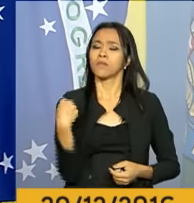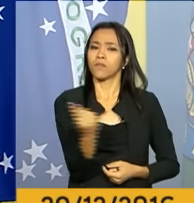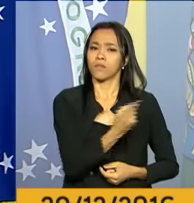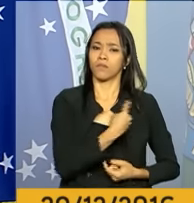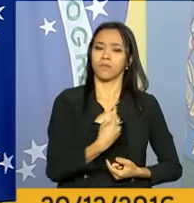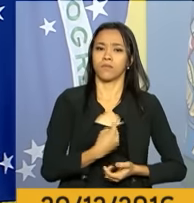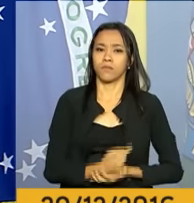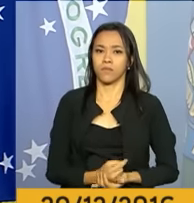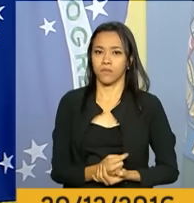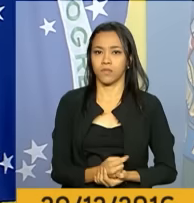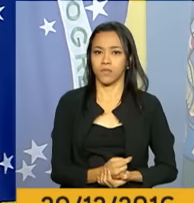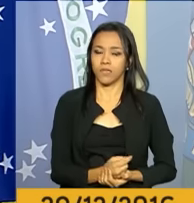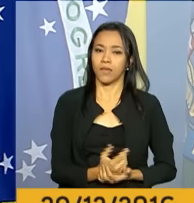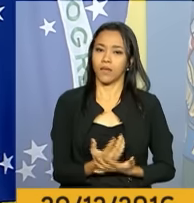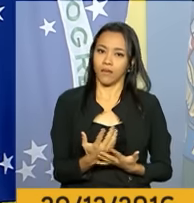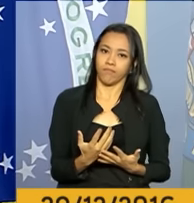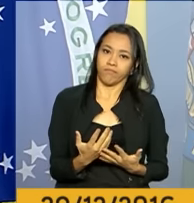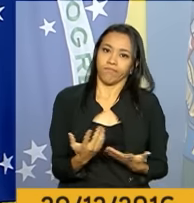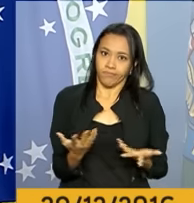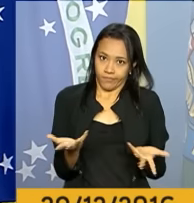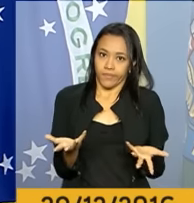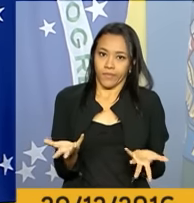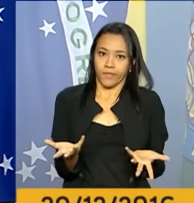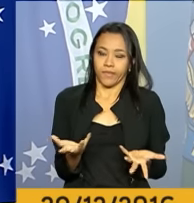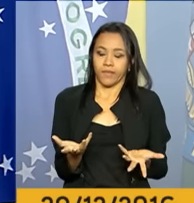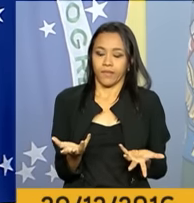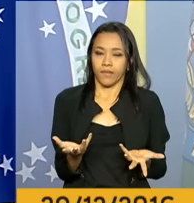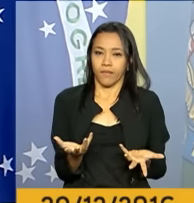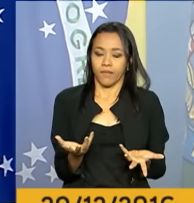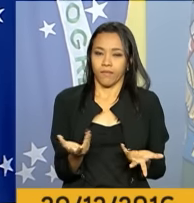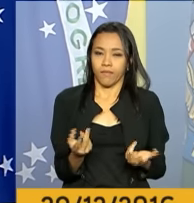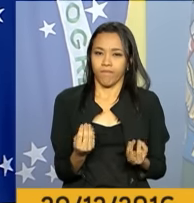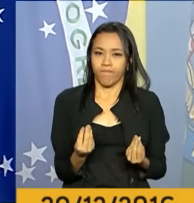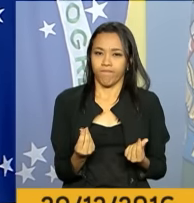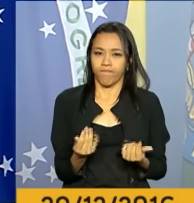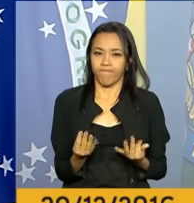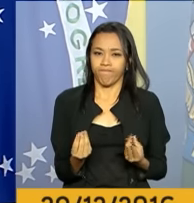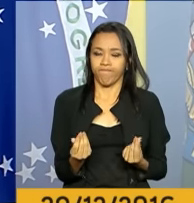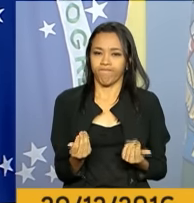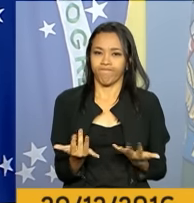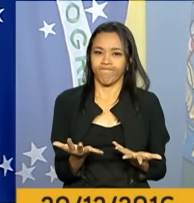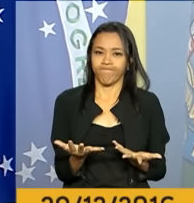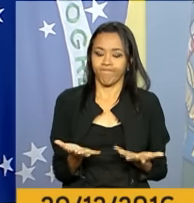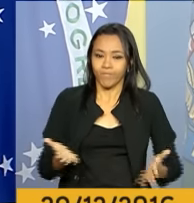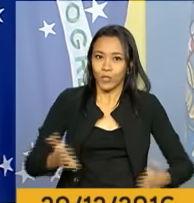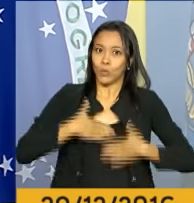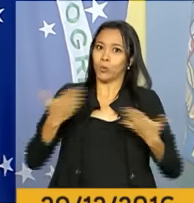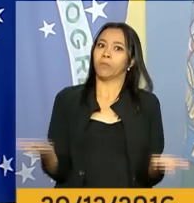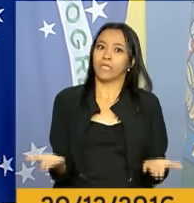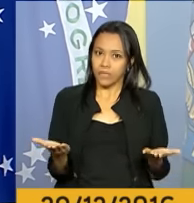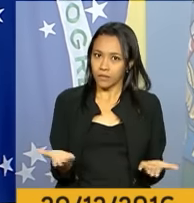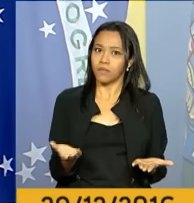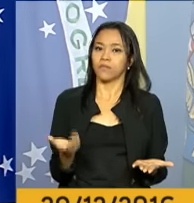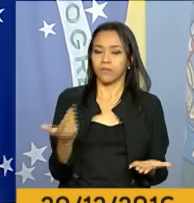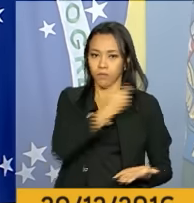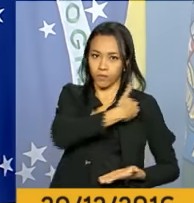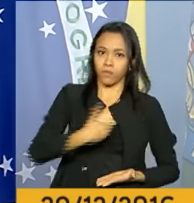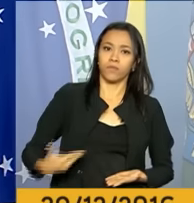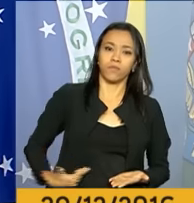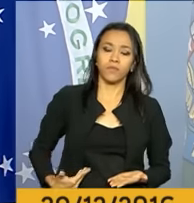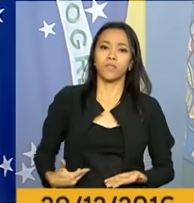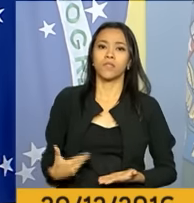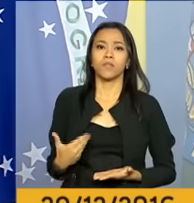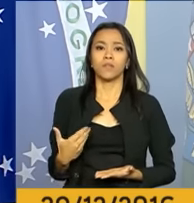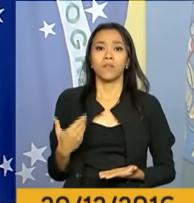nós até para digamos assim surpresa positiva do governo né